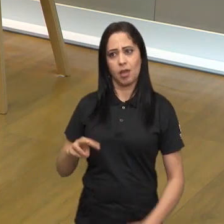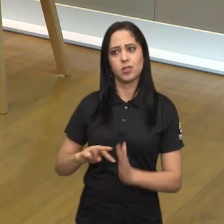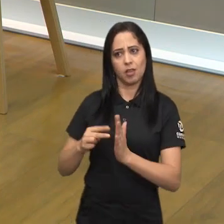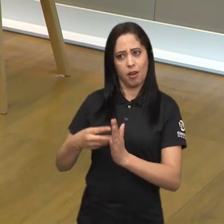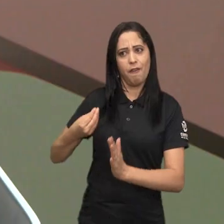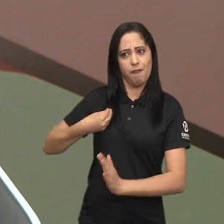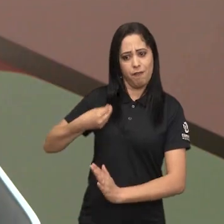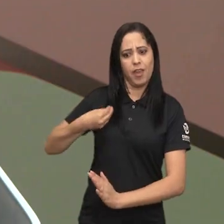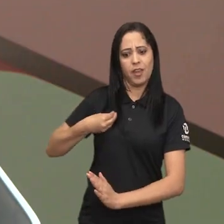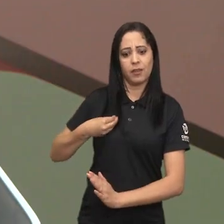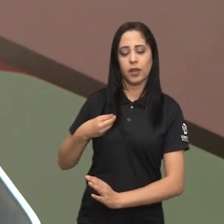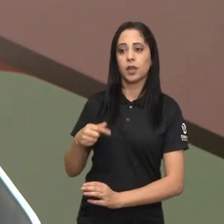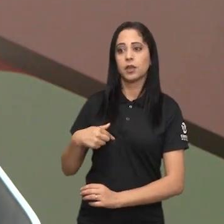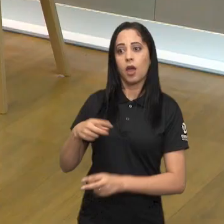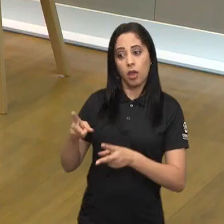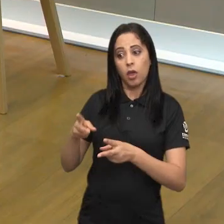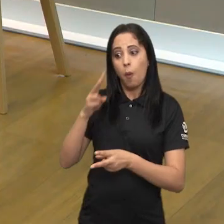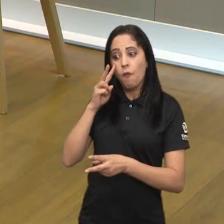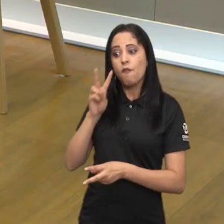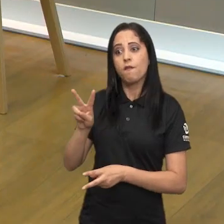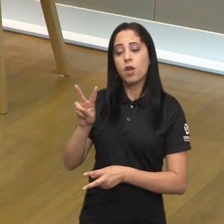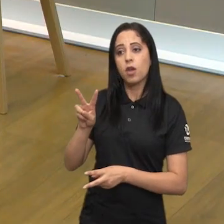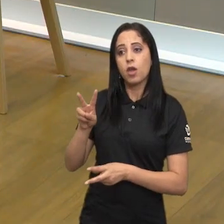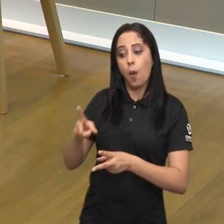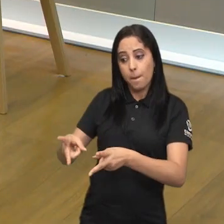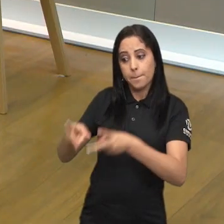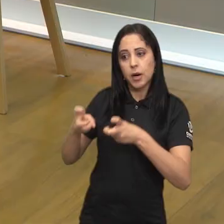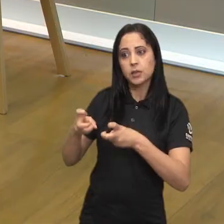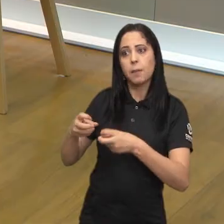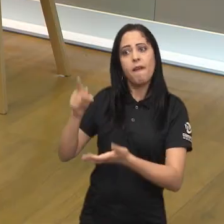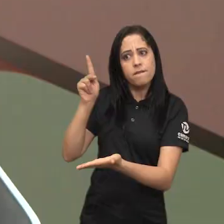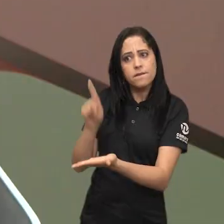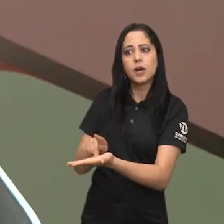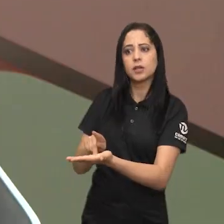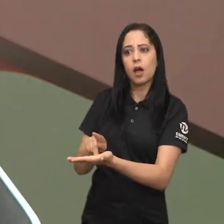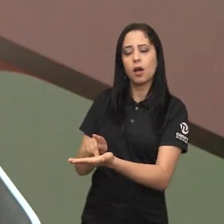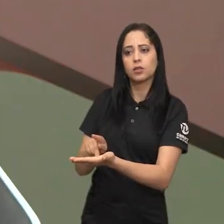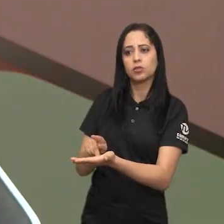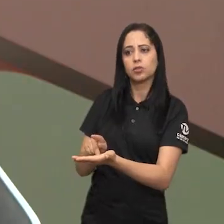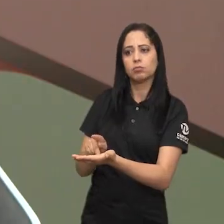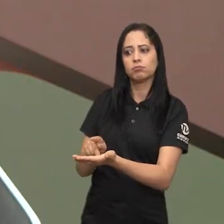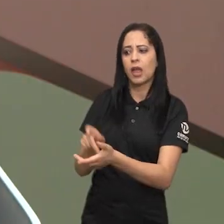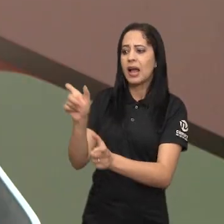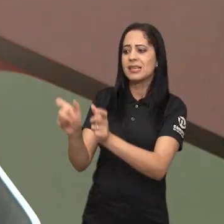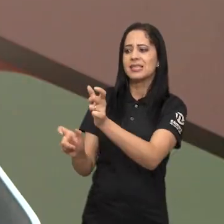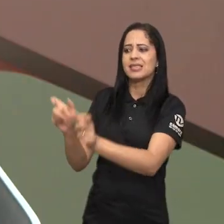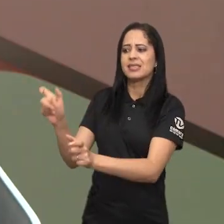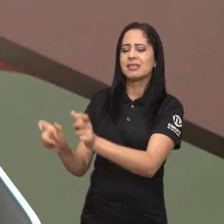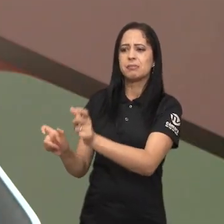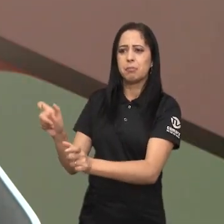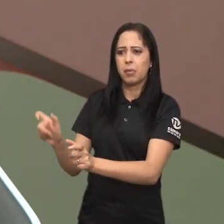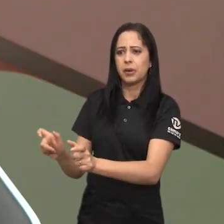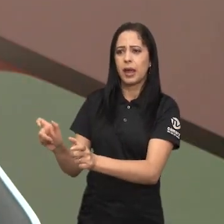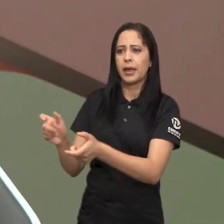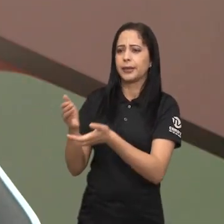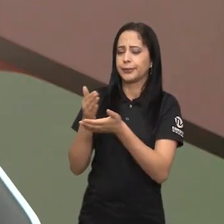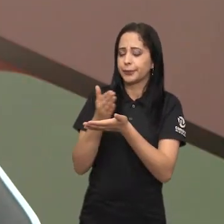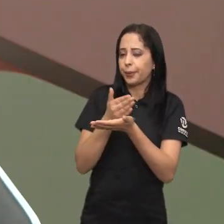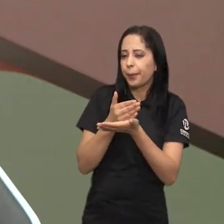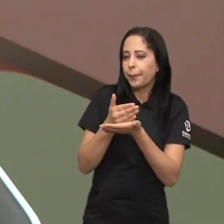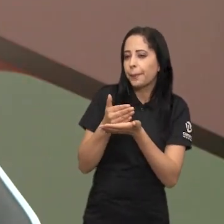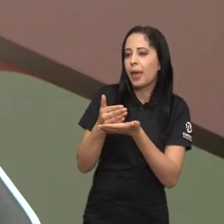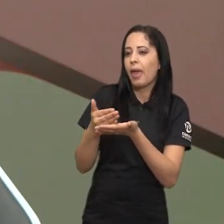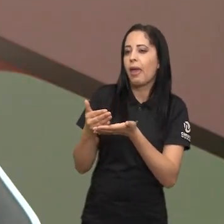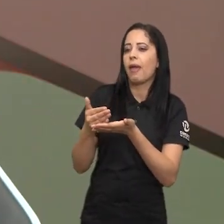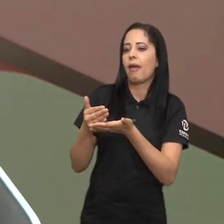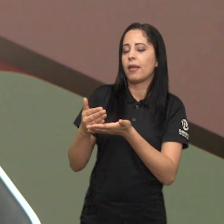é vida e eu Vida vejo isso qualidade. na prática, no consultório. Muitas mulheres, quando chegam na transição menopausal e